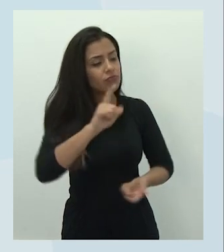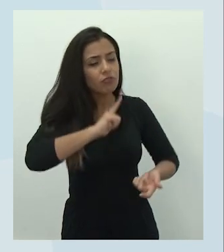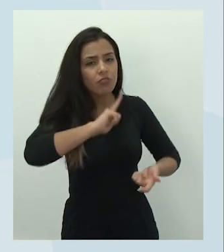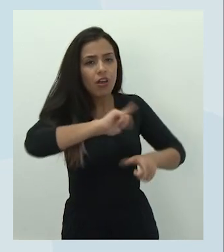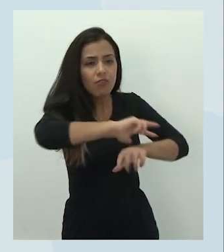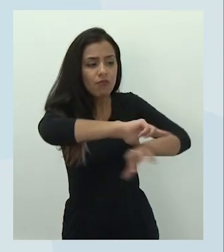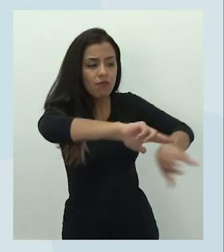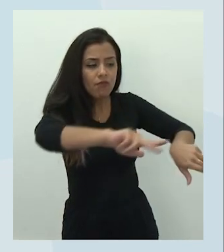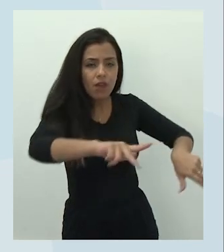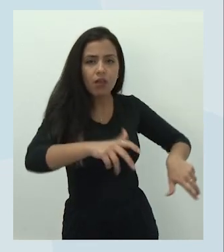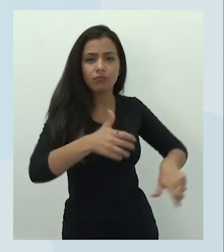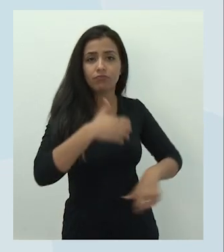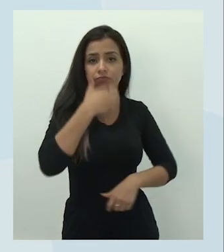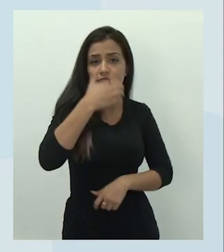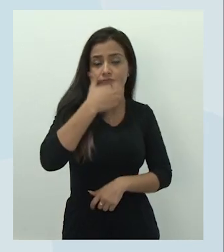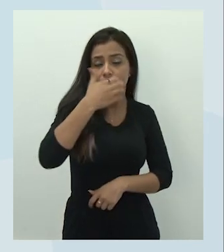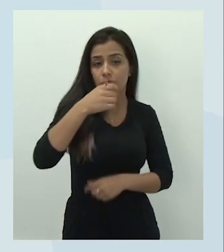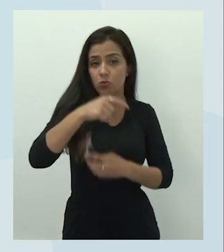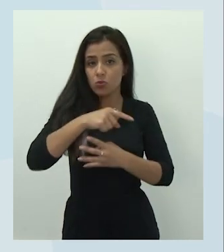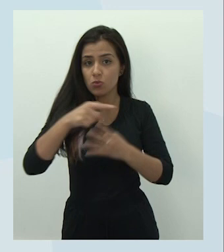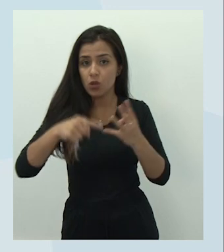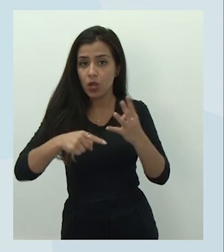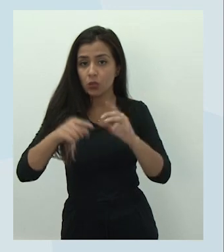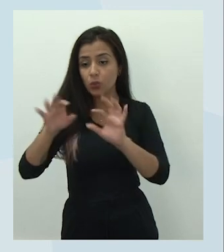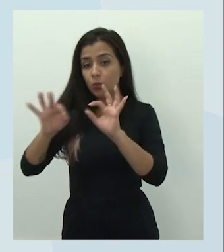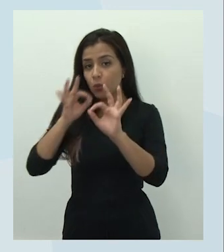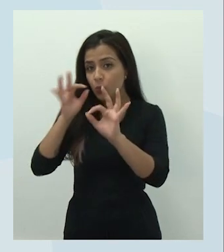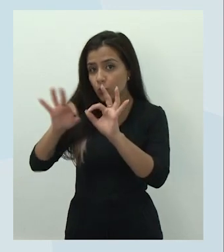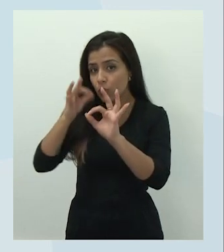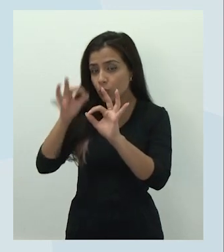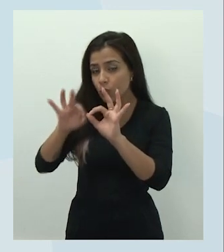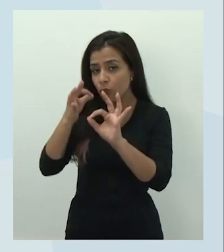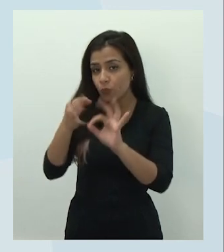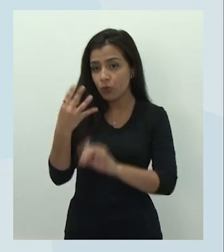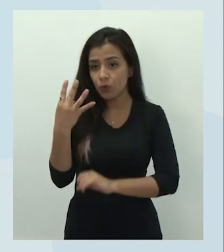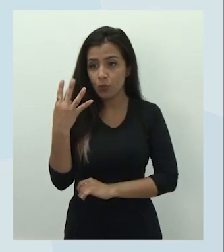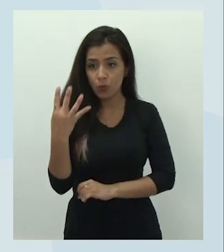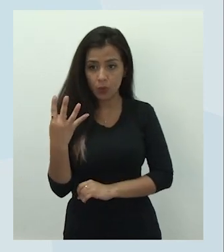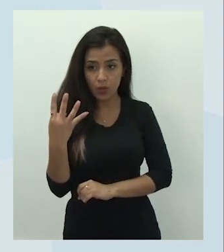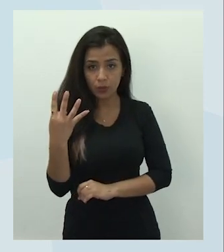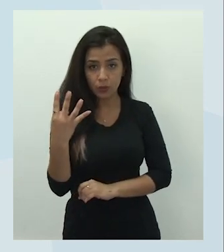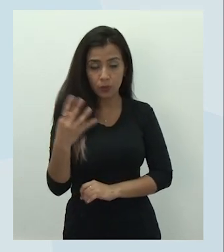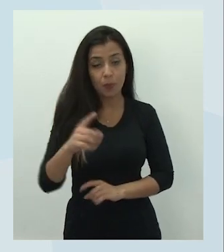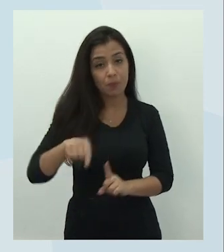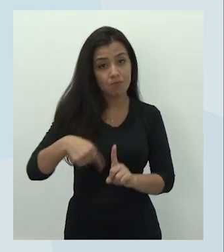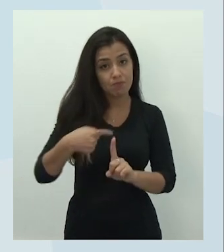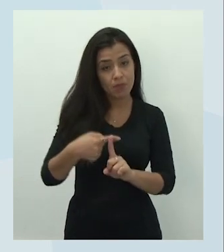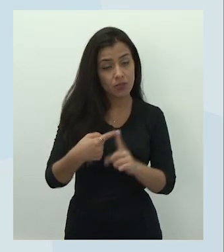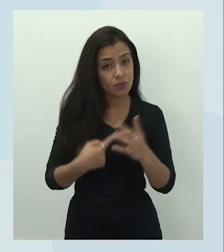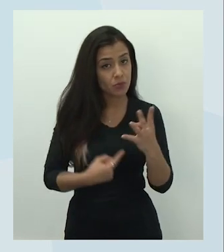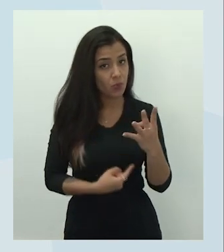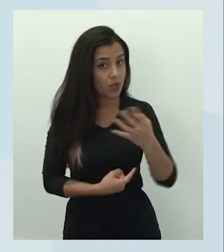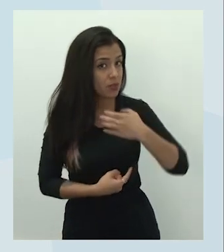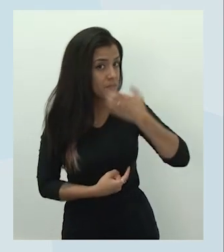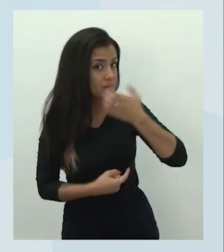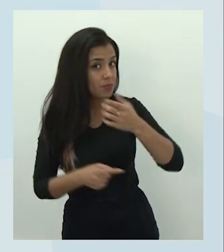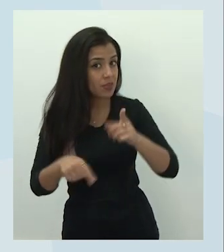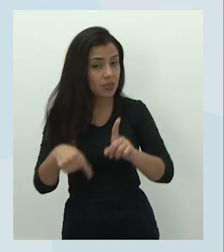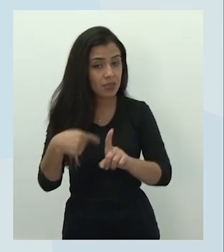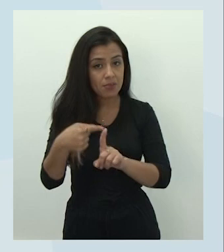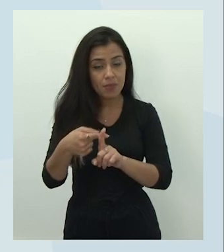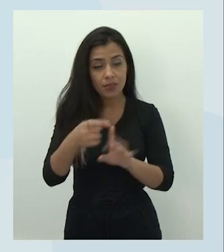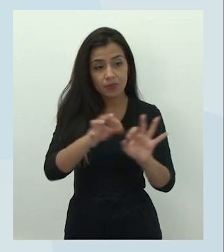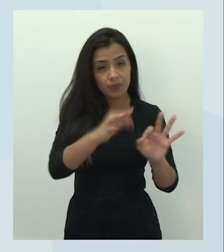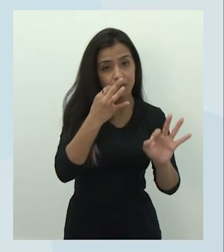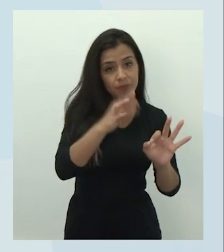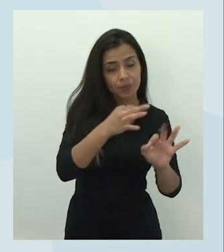maçãs vermelhas, 4 uvas, 4 maçãs, 4 uvas. Questão A. Quantas frutas há na barraca